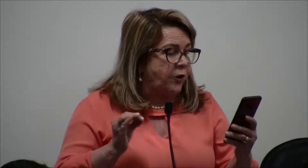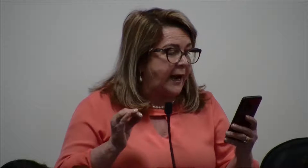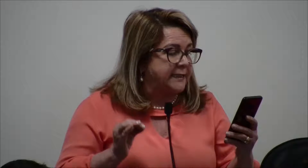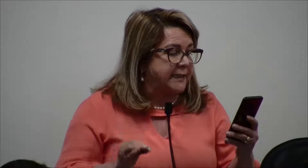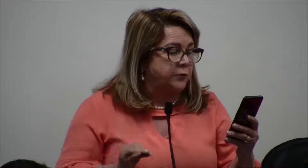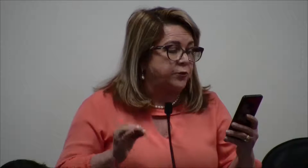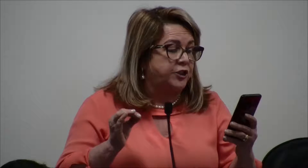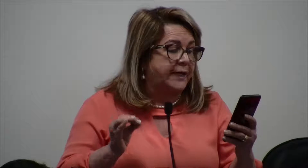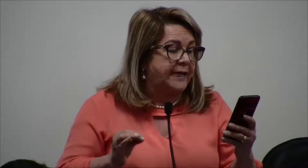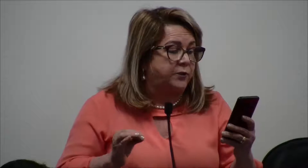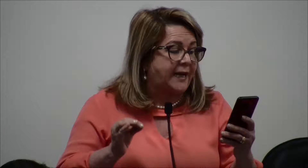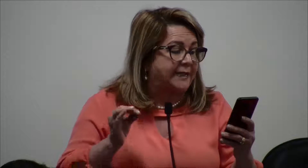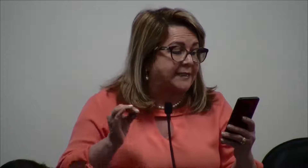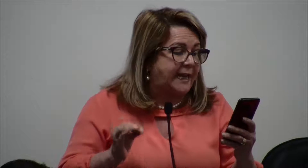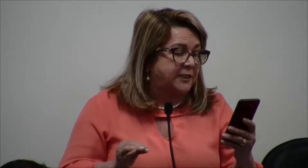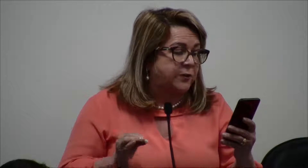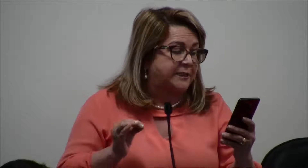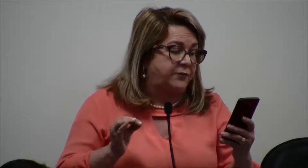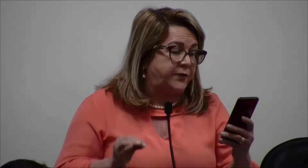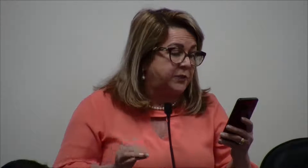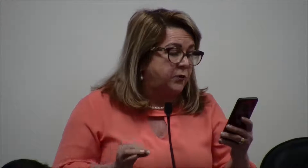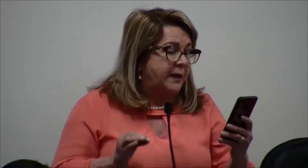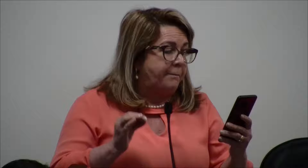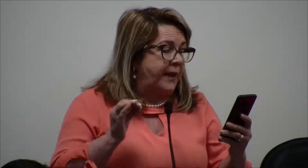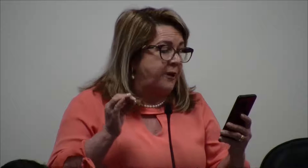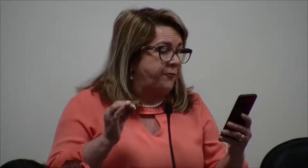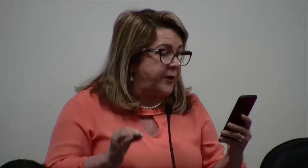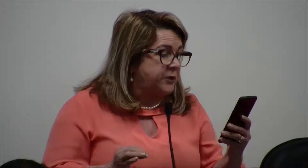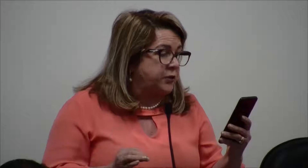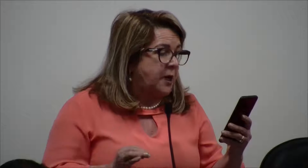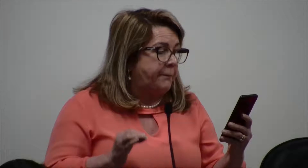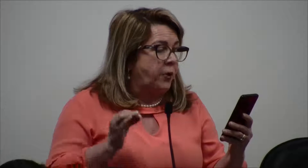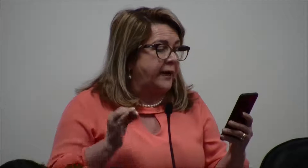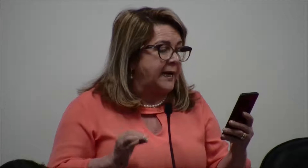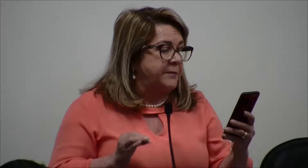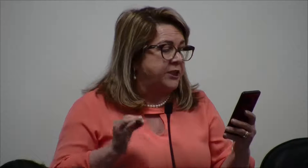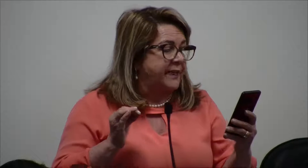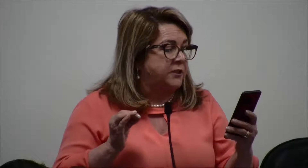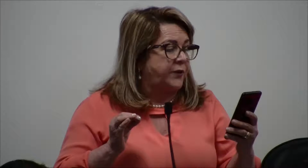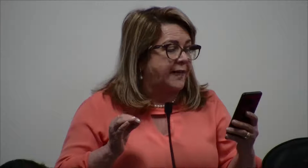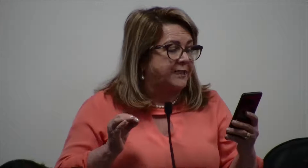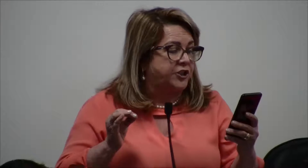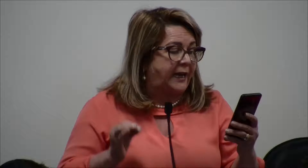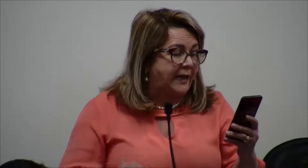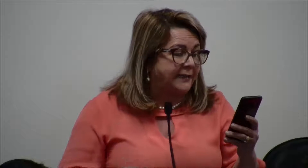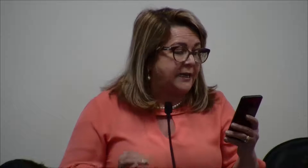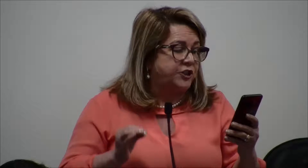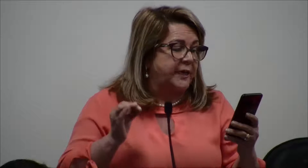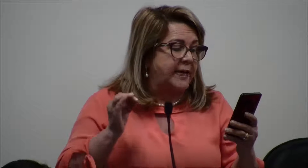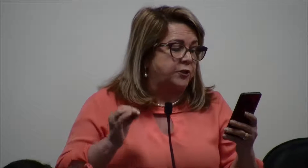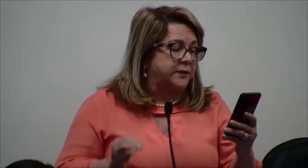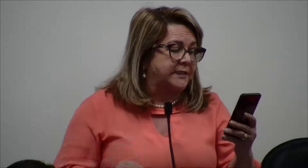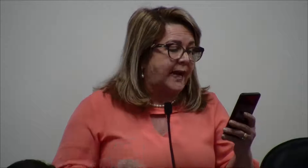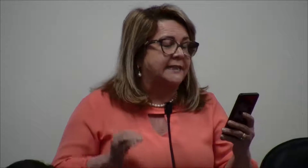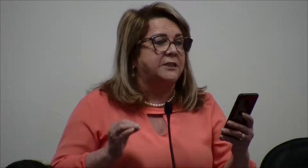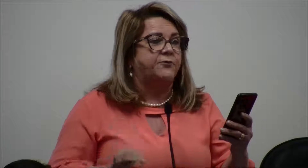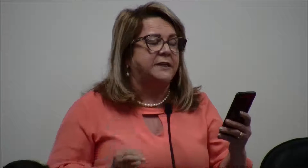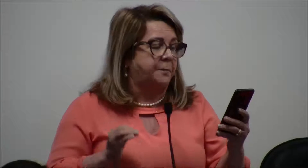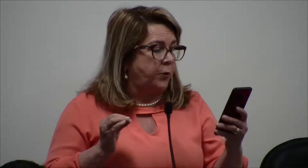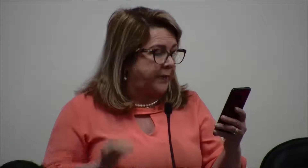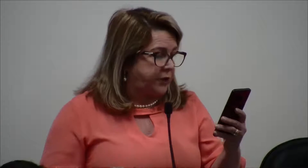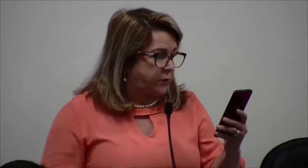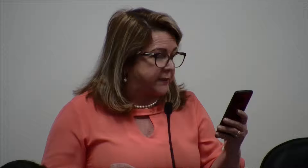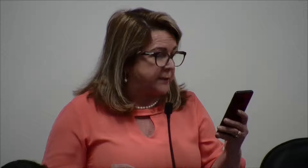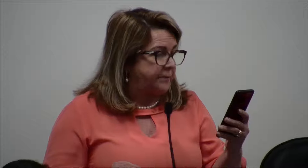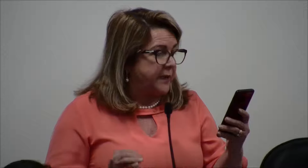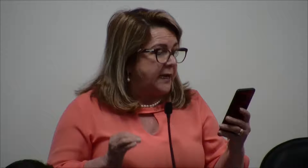e a violação dos direitos, acesso a serviço, benefícios, programas de transferência de renda, direitos sociais, civis